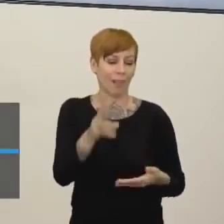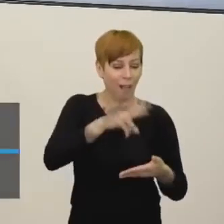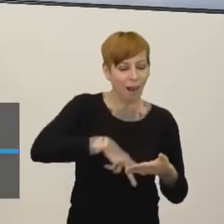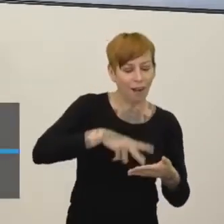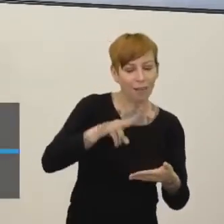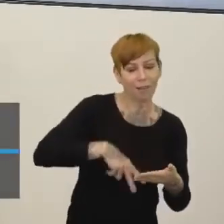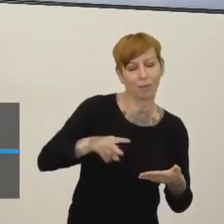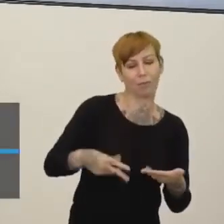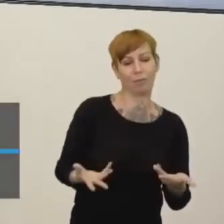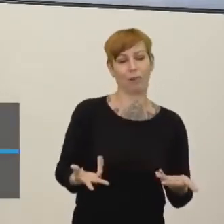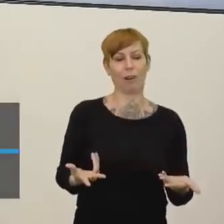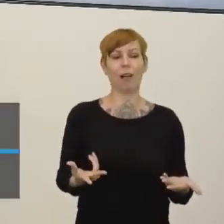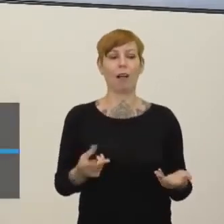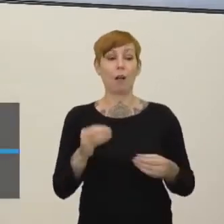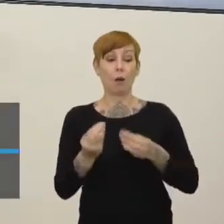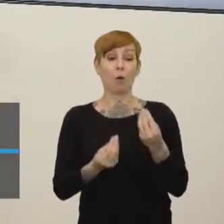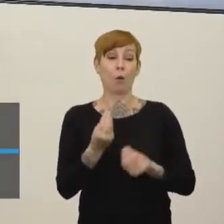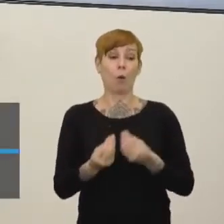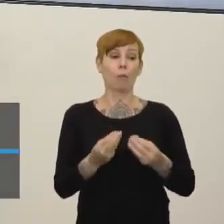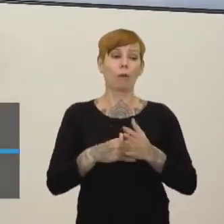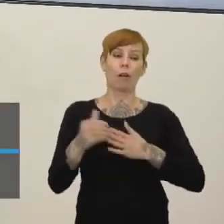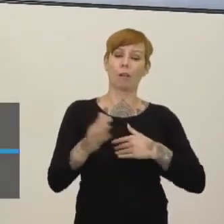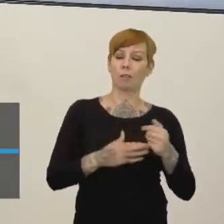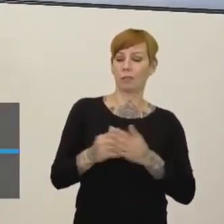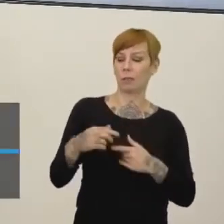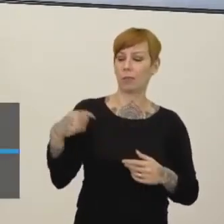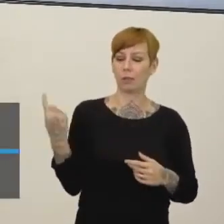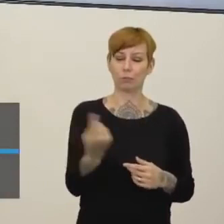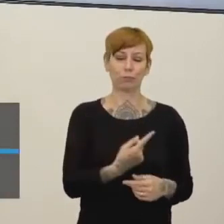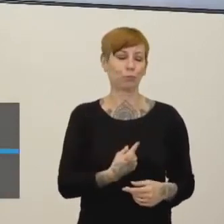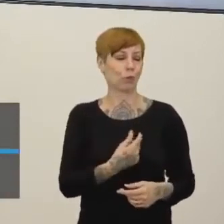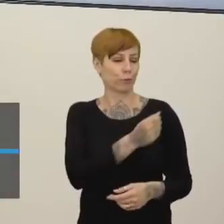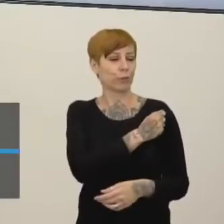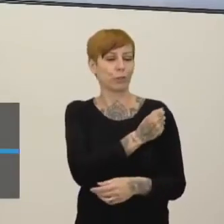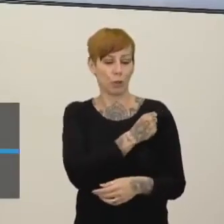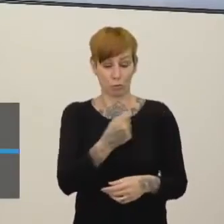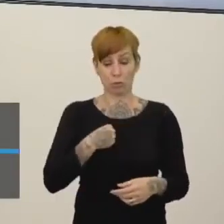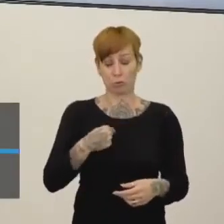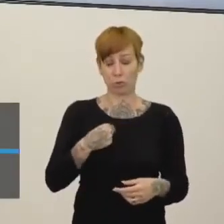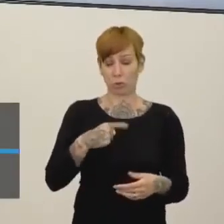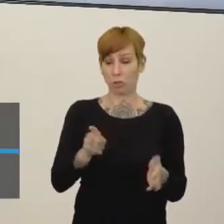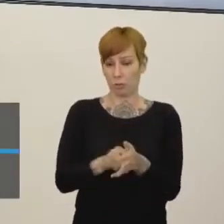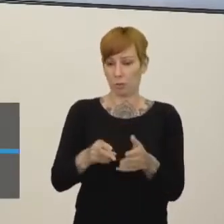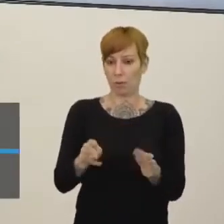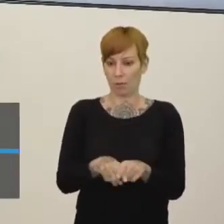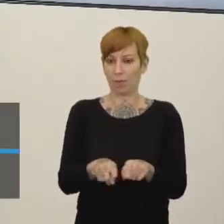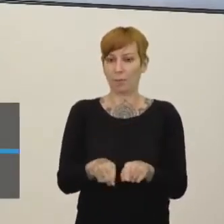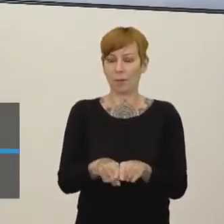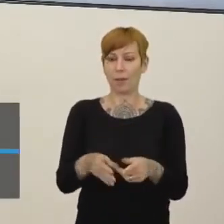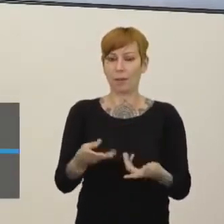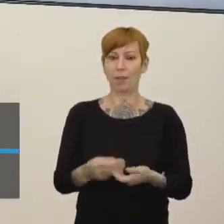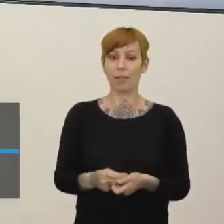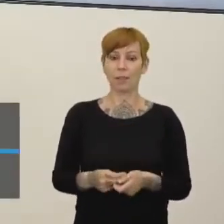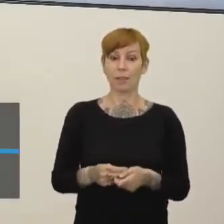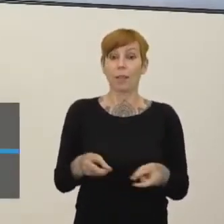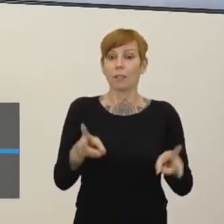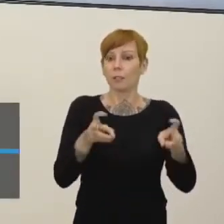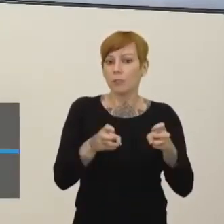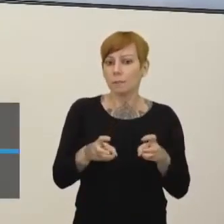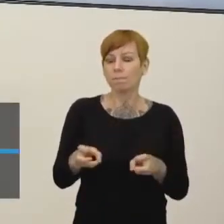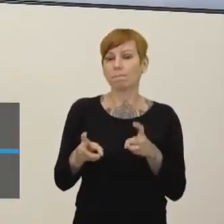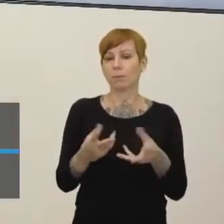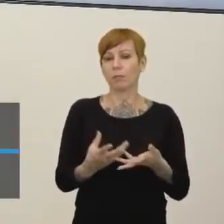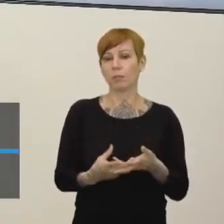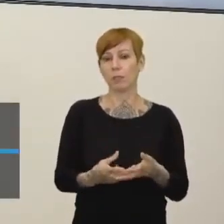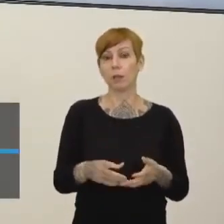leitura, como estão as habilidades nossa, né, dos nossos alunos, de nós mesmos, no nosso caso. E aí a gente percebe que